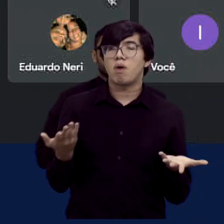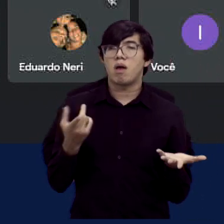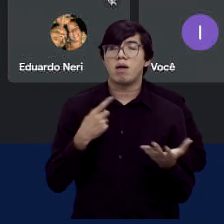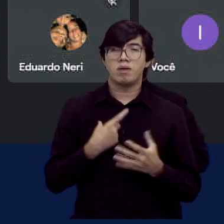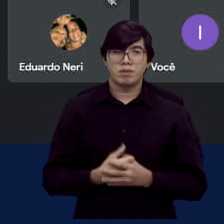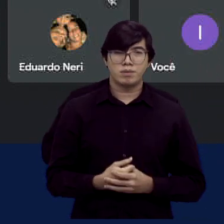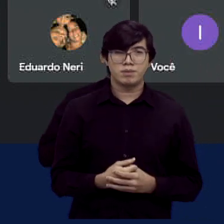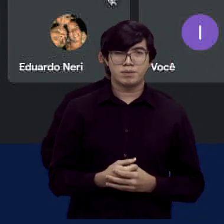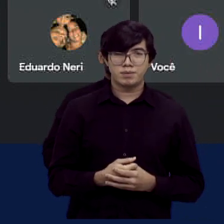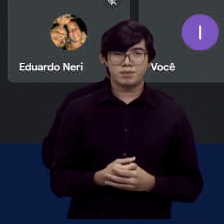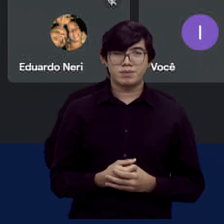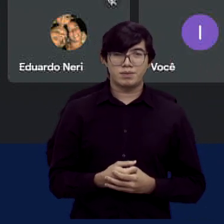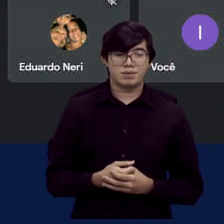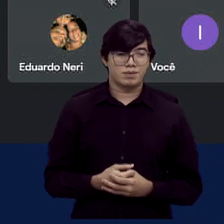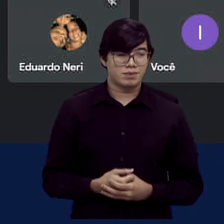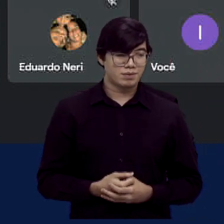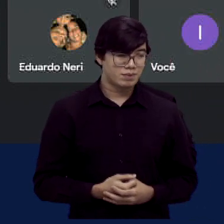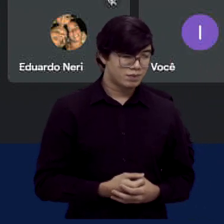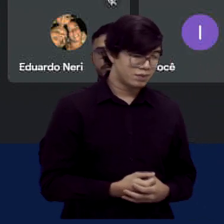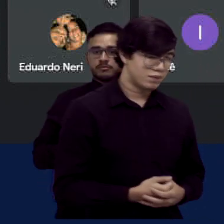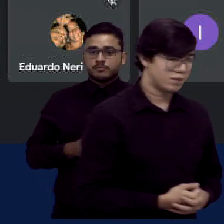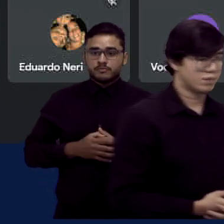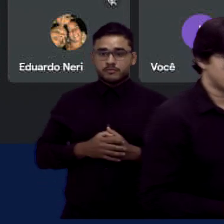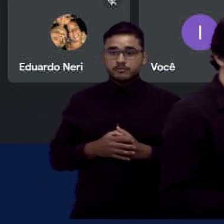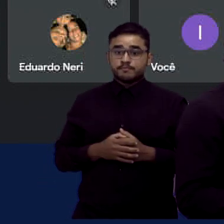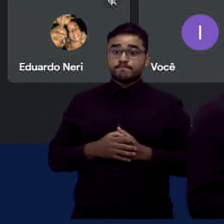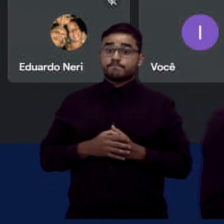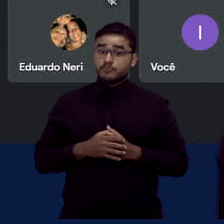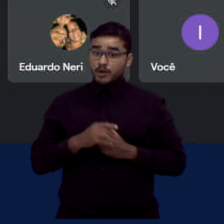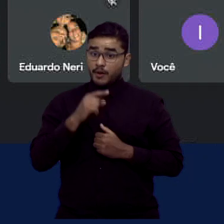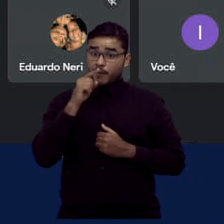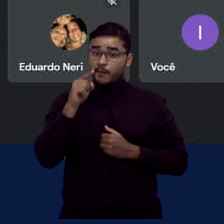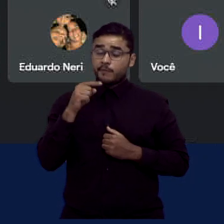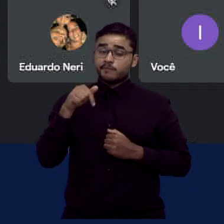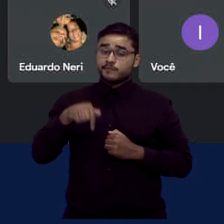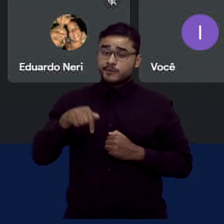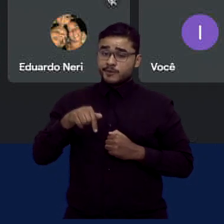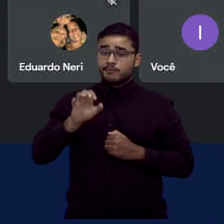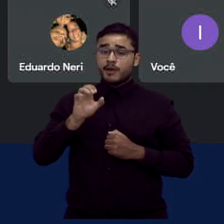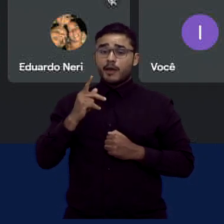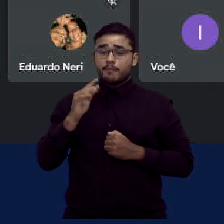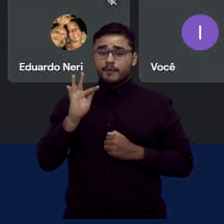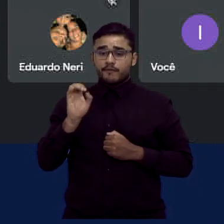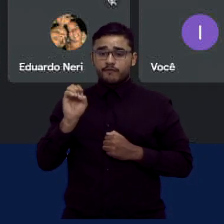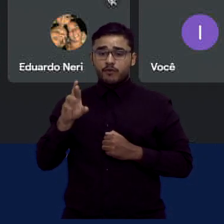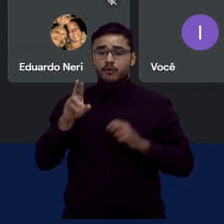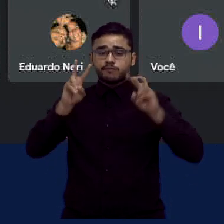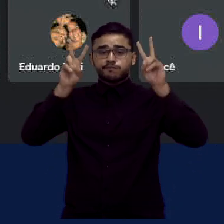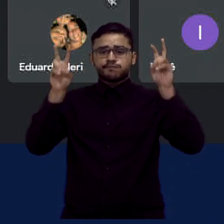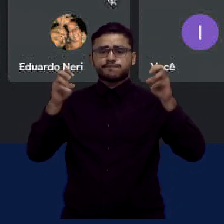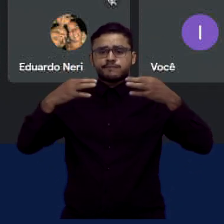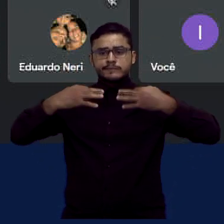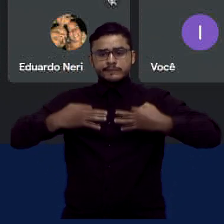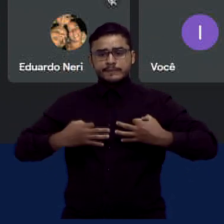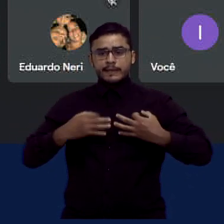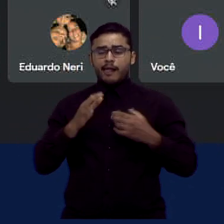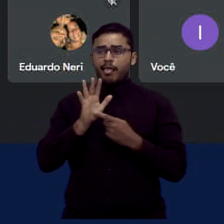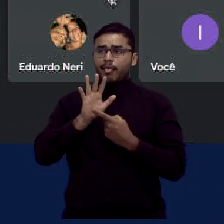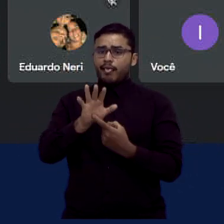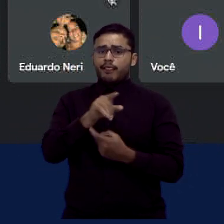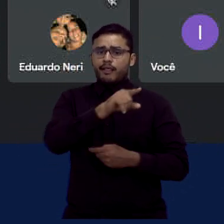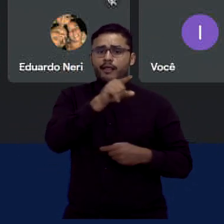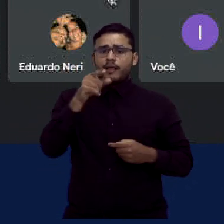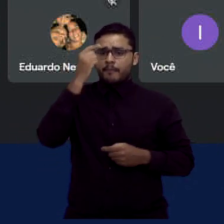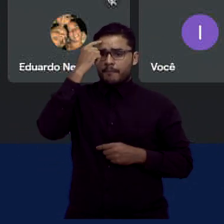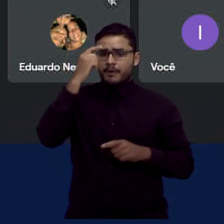social, porque assim, tem muita questão, e aí a gente está falando da escola do parlamento, uma coisa formal, e assim, às vezes essa